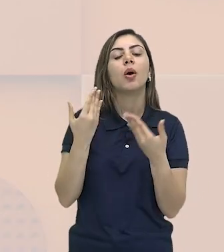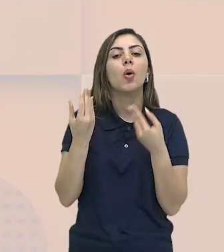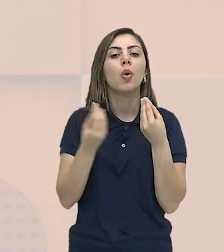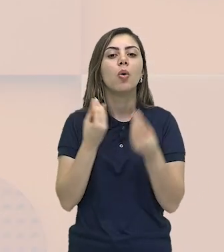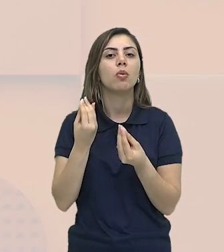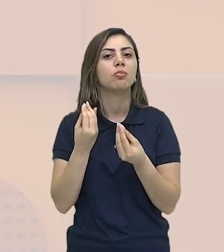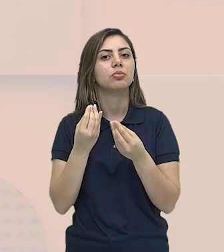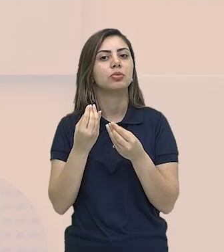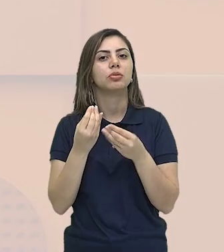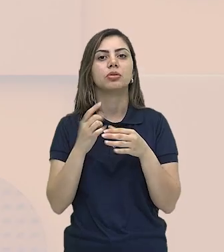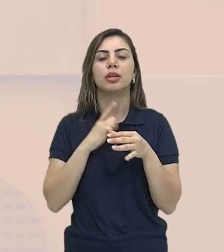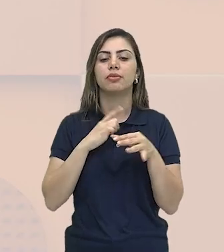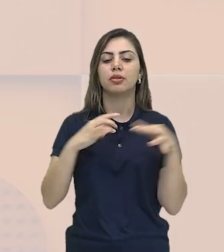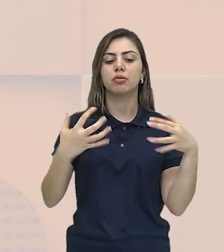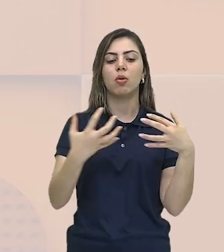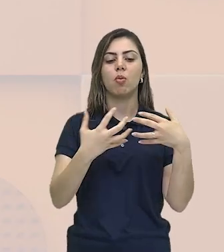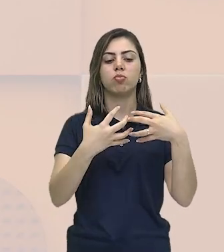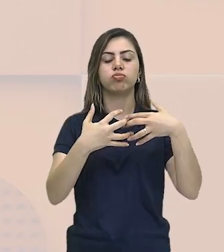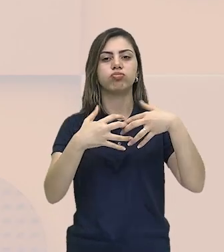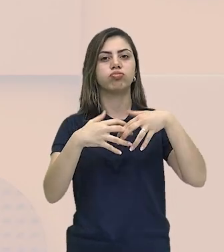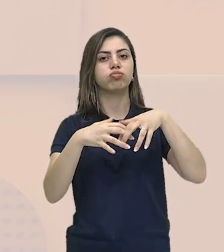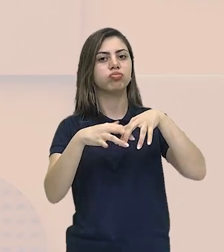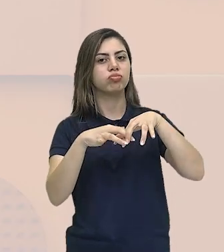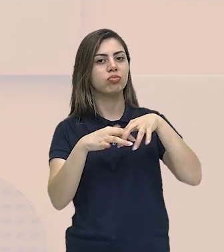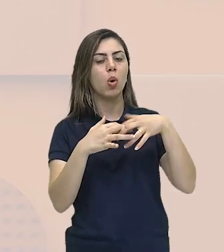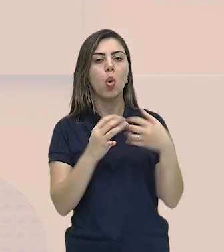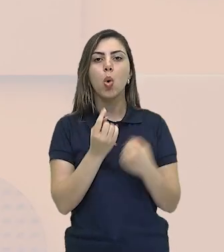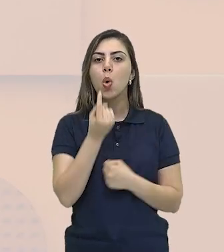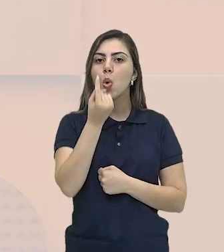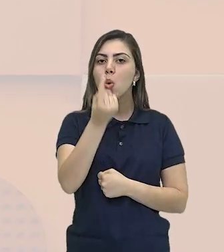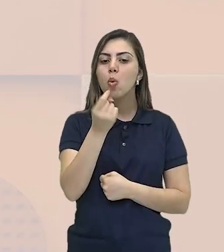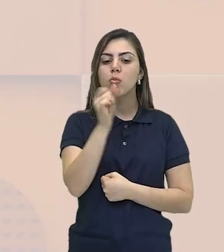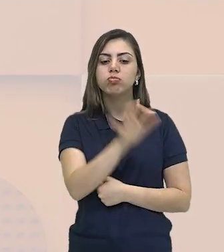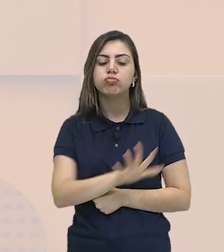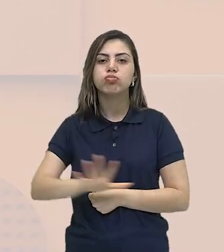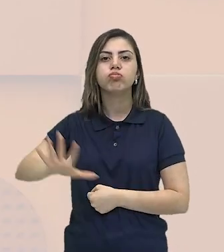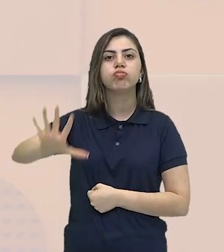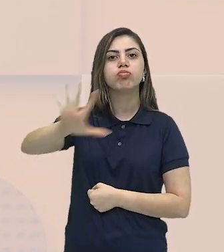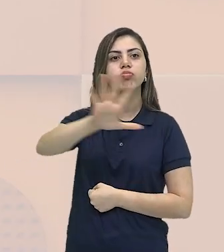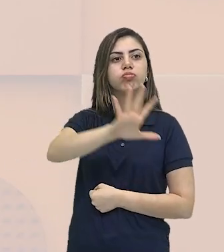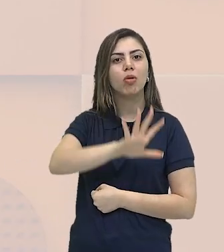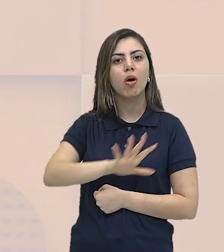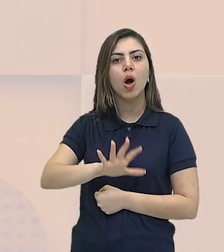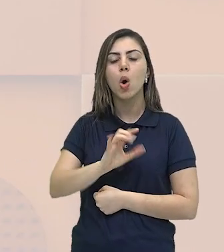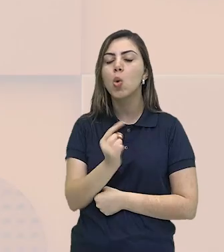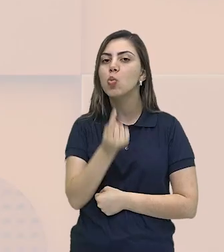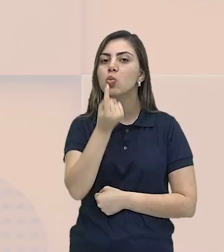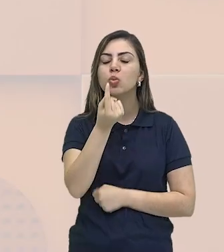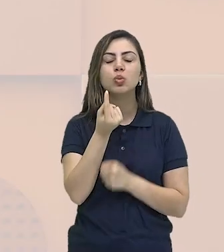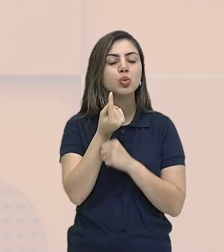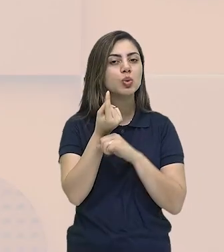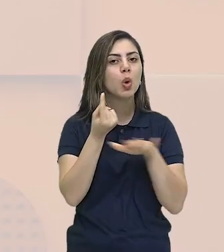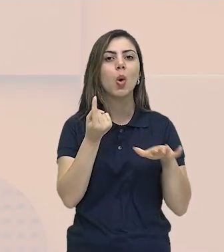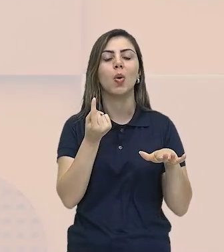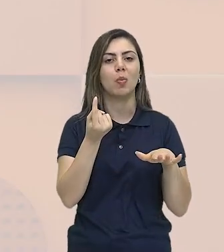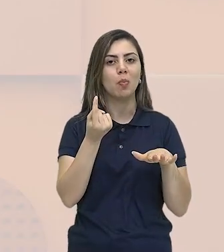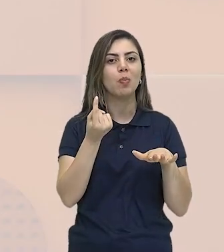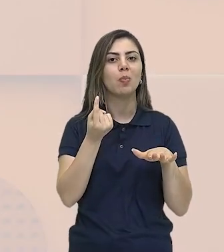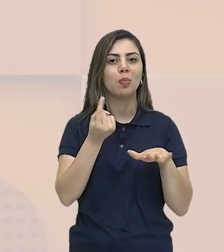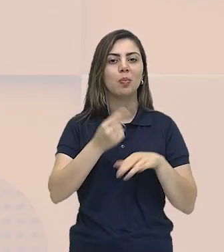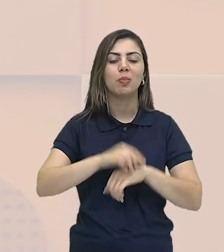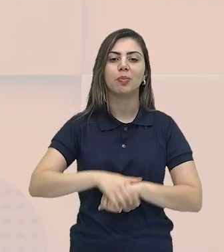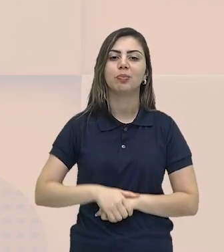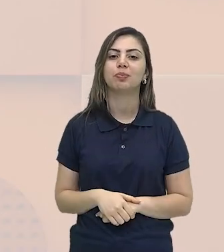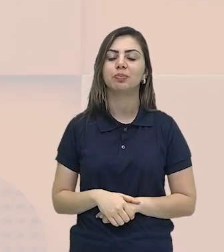eles já estiveram unidos, formando uma única massa continental, ou melhor, um único